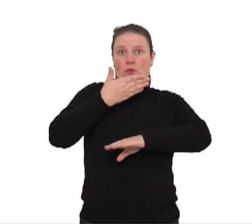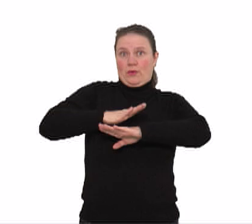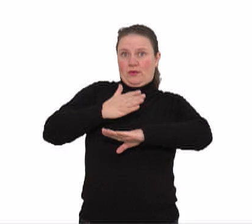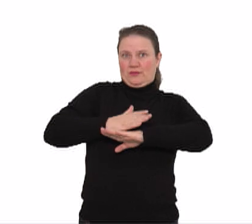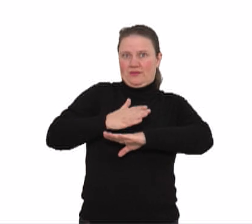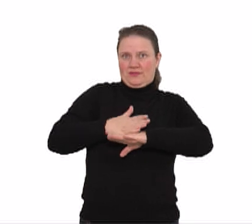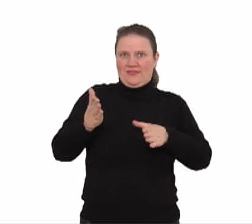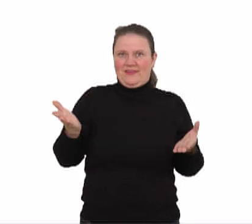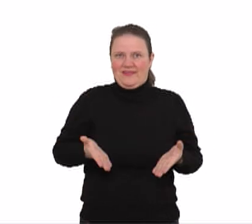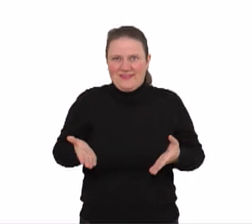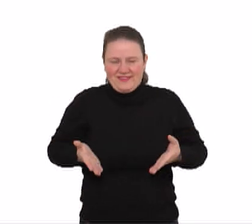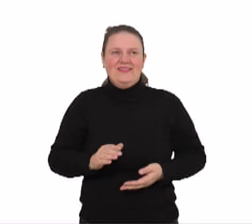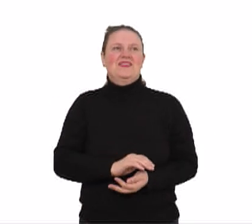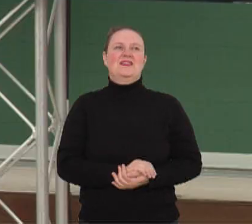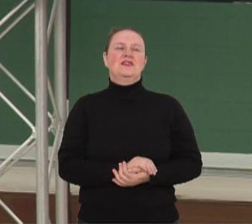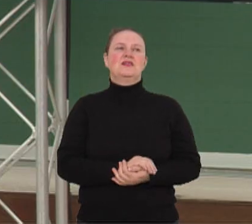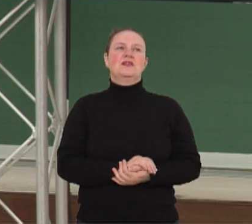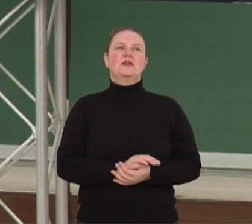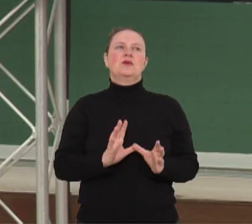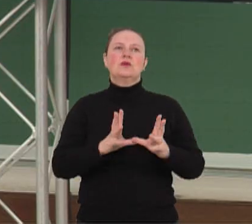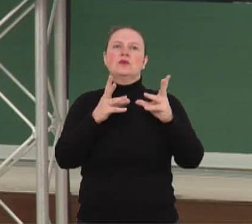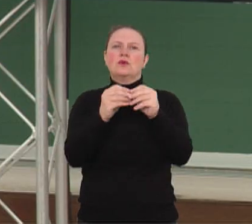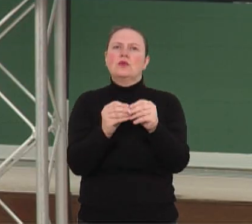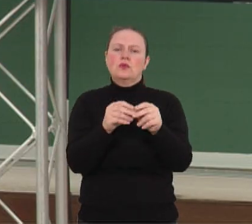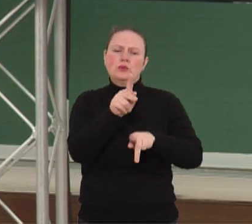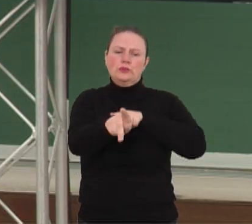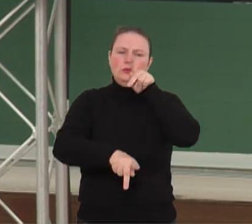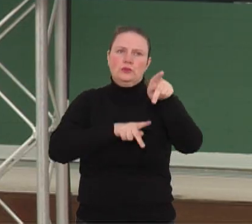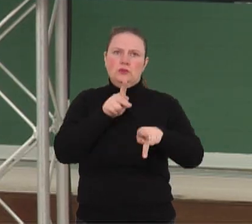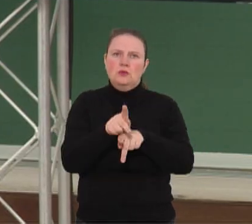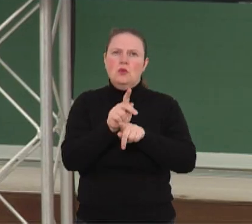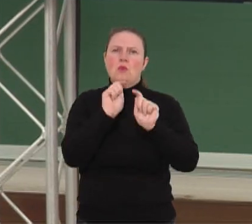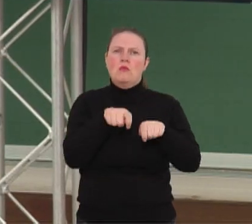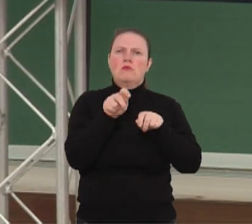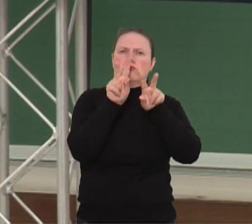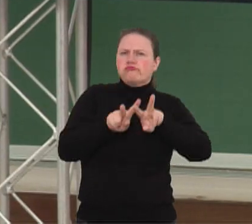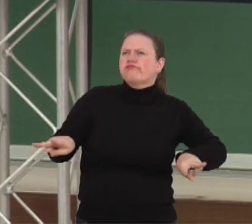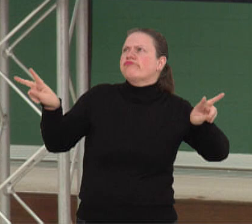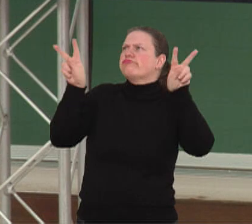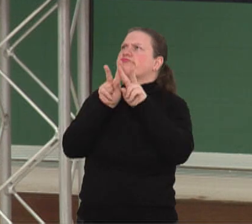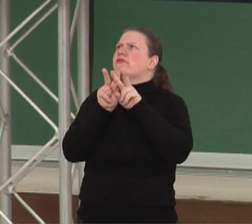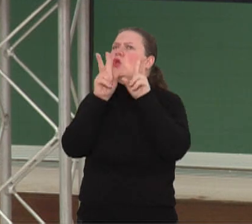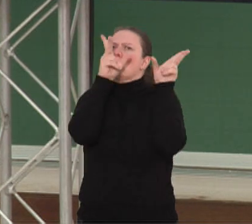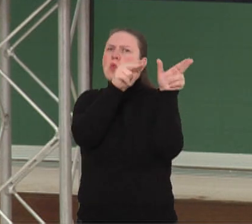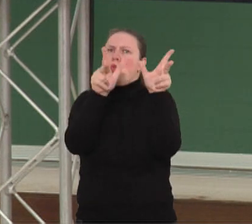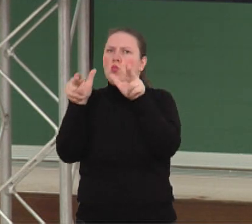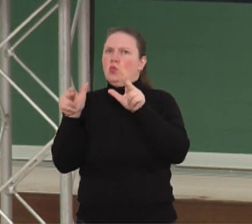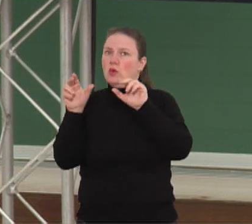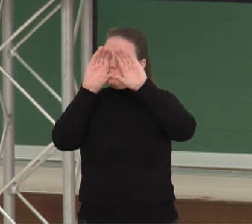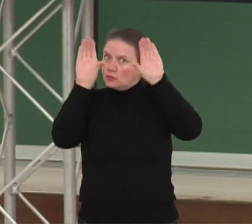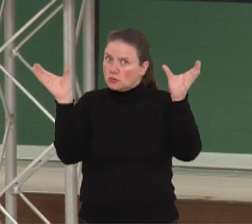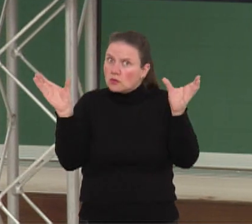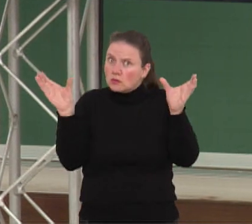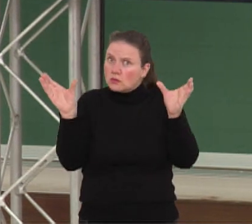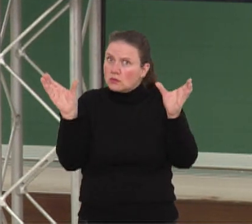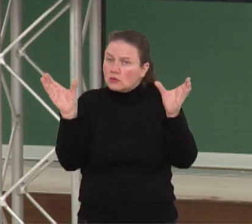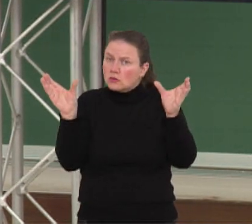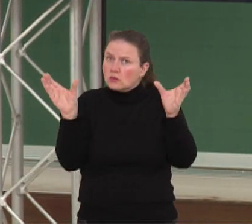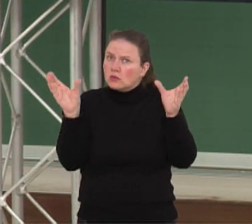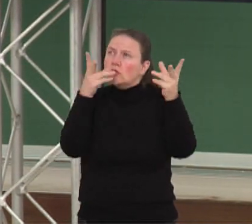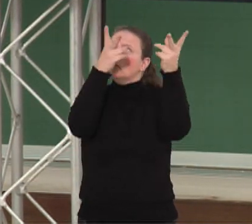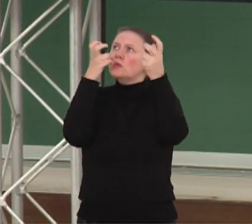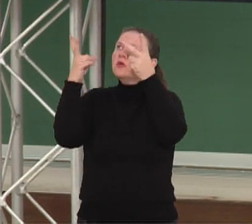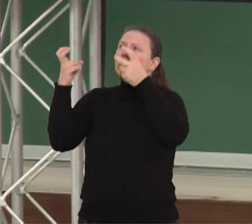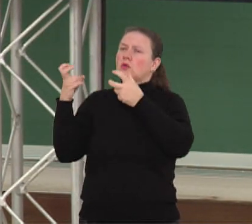para vocês. Mais um. Todas as civilizações podem ver as mesmas estrelas no céu? Todas interpretavam com